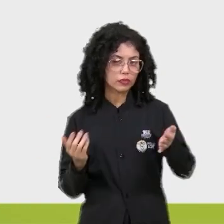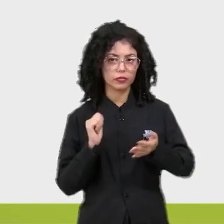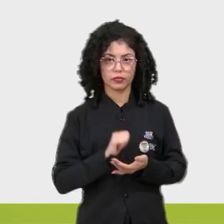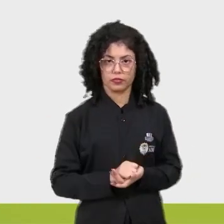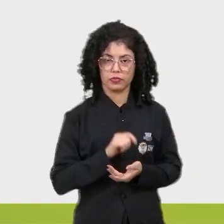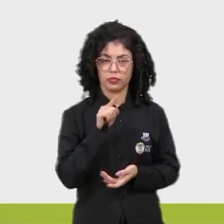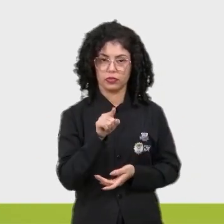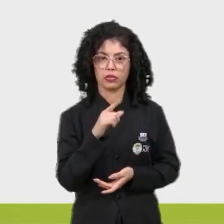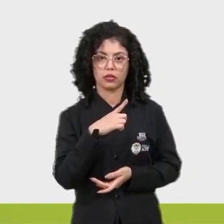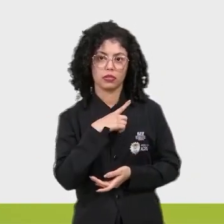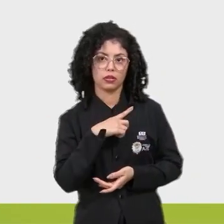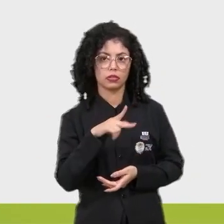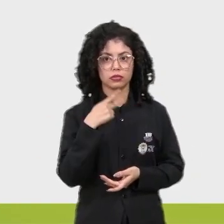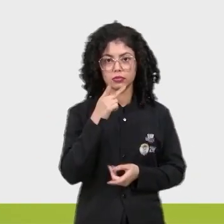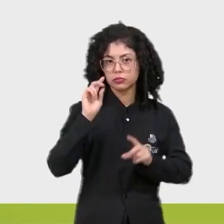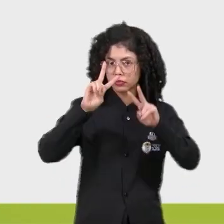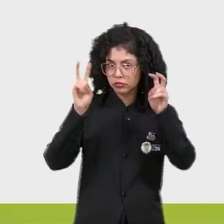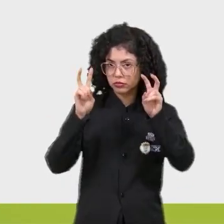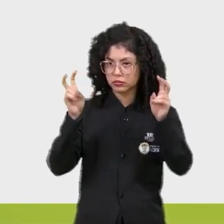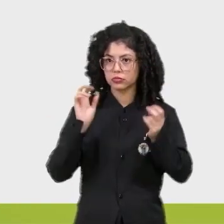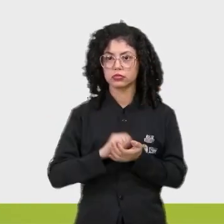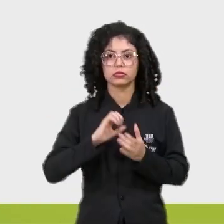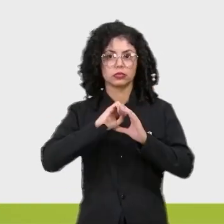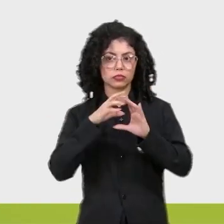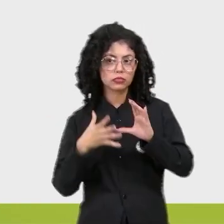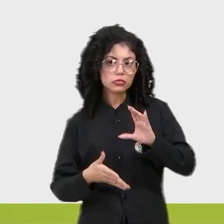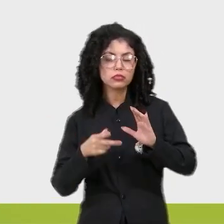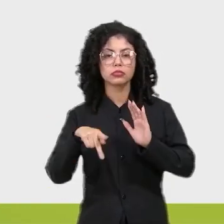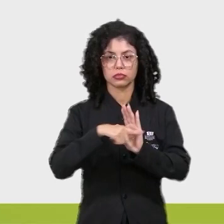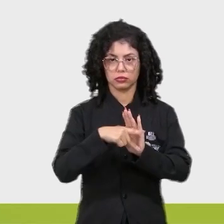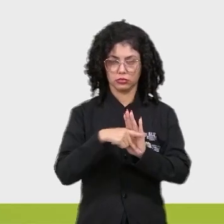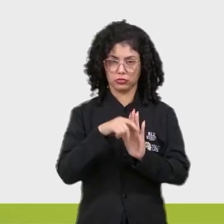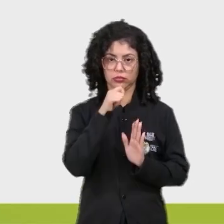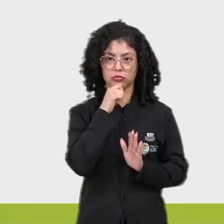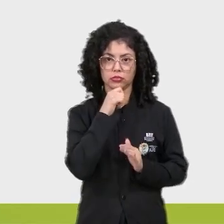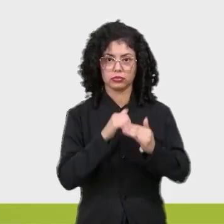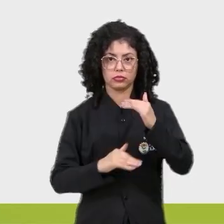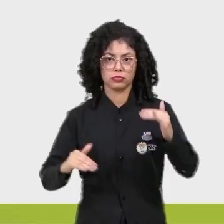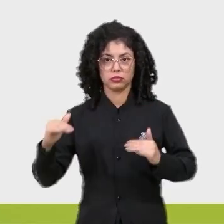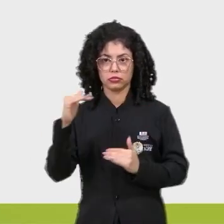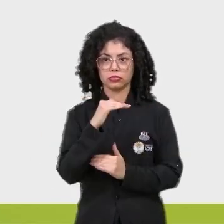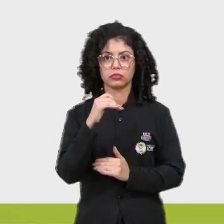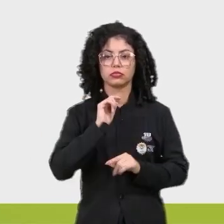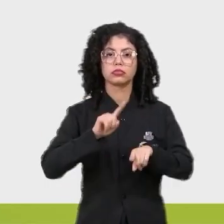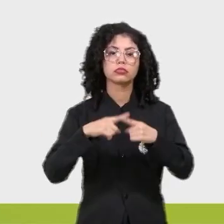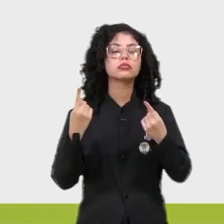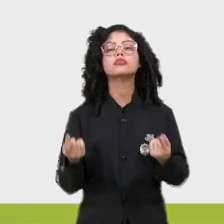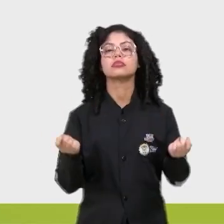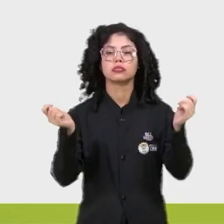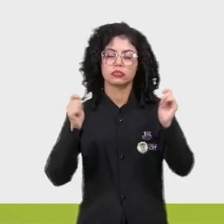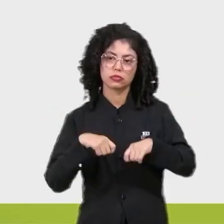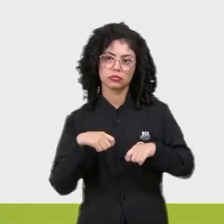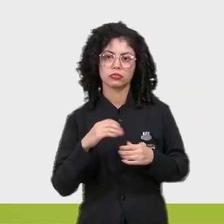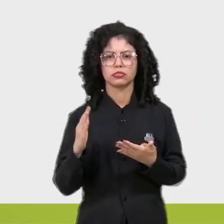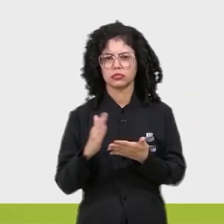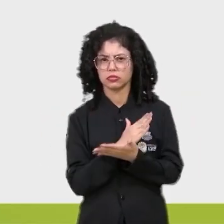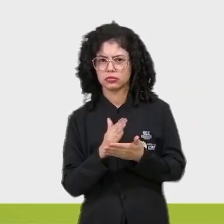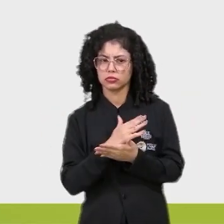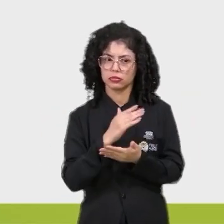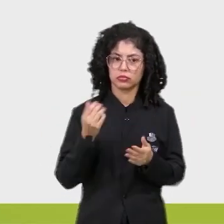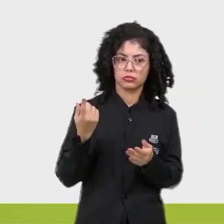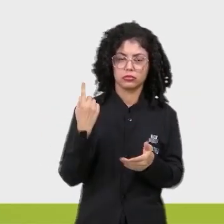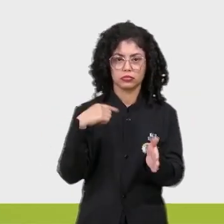aqui está falando a respeito de uma características ali da hierarquia urbana, porém, teve ali algumas